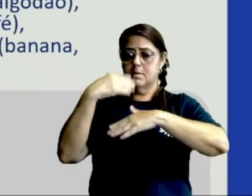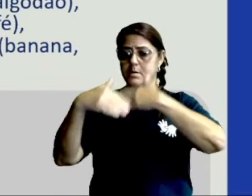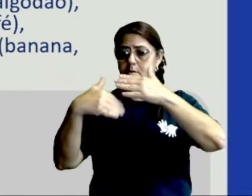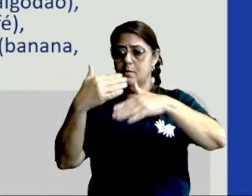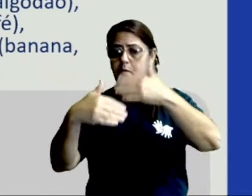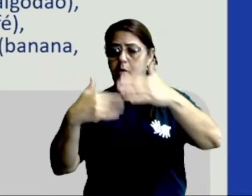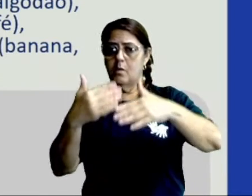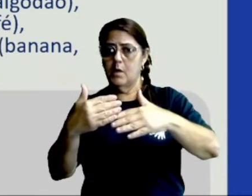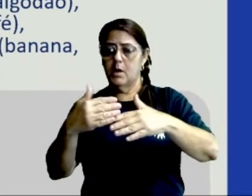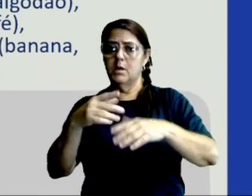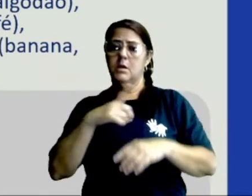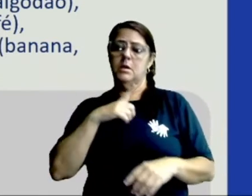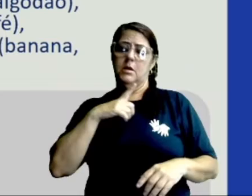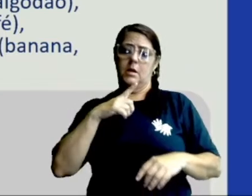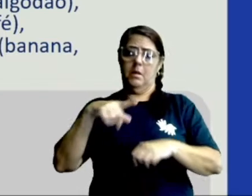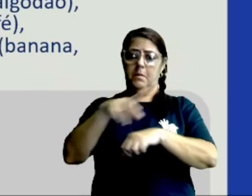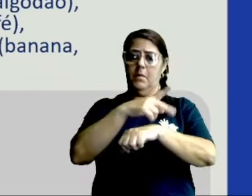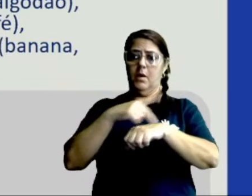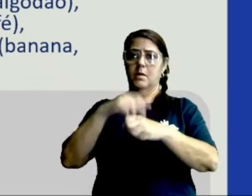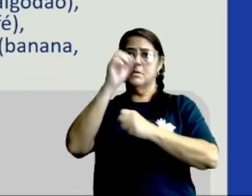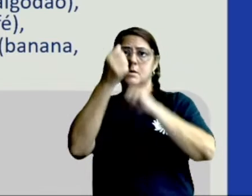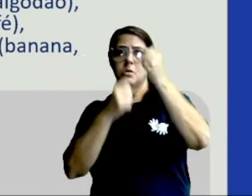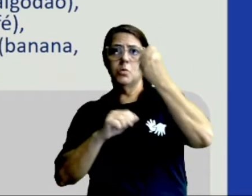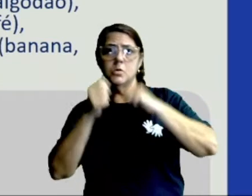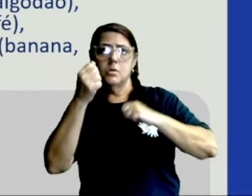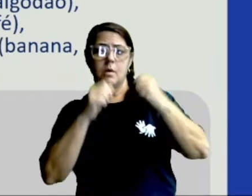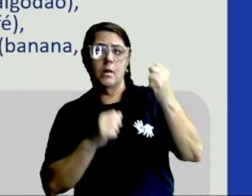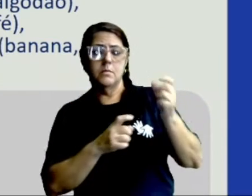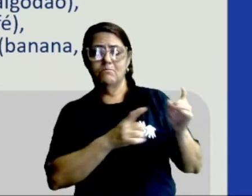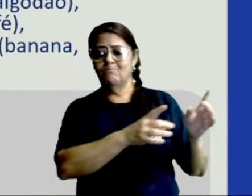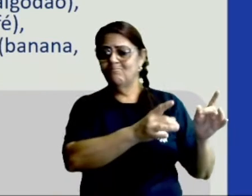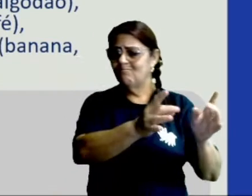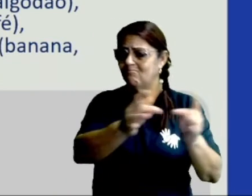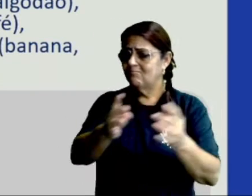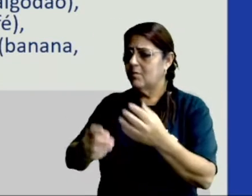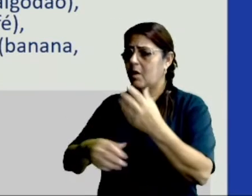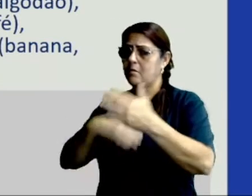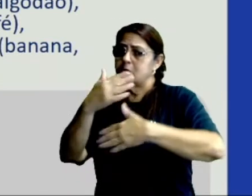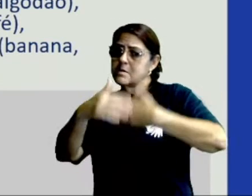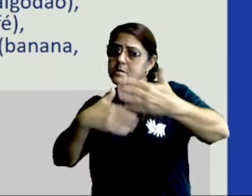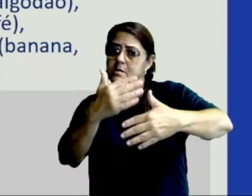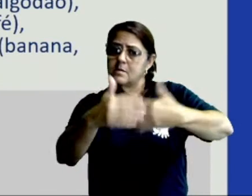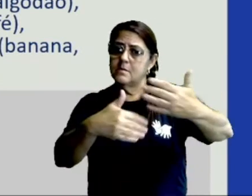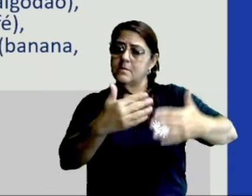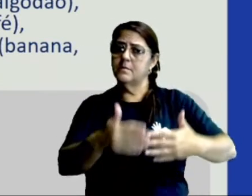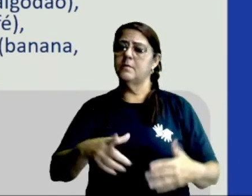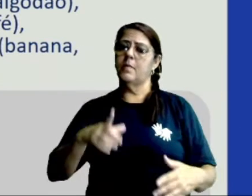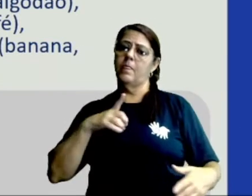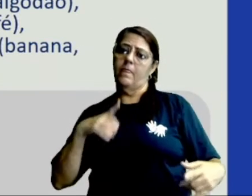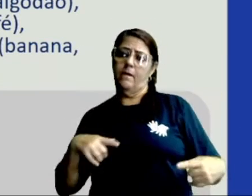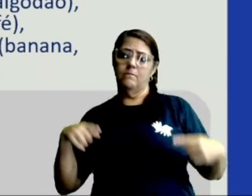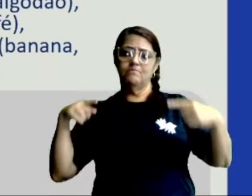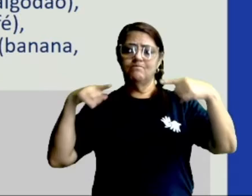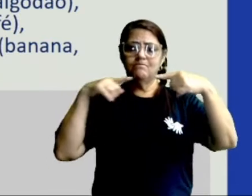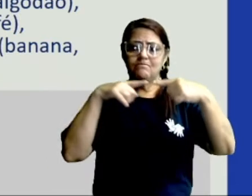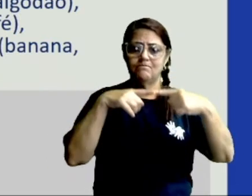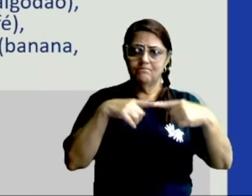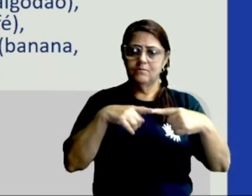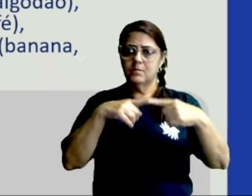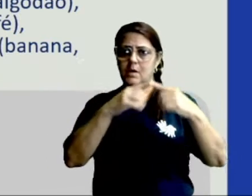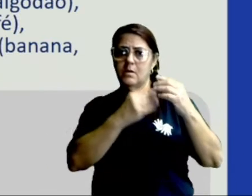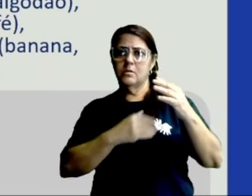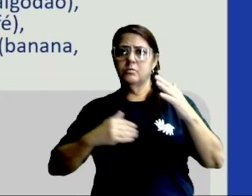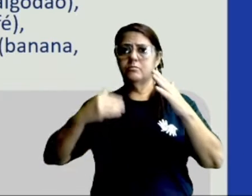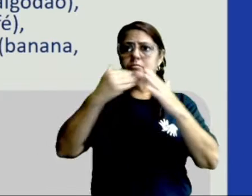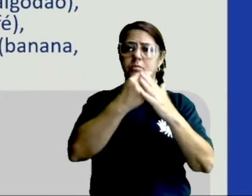desenvolvidos, que são os países altamente industrializados e com domínio de tecnologias avançadas, correspondente aos